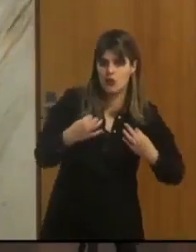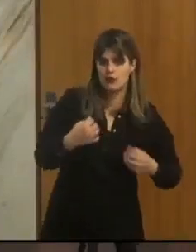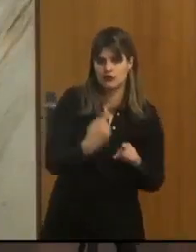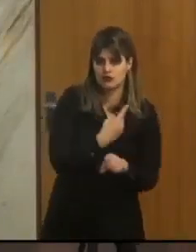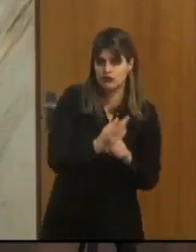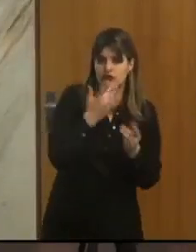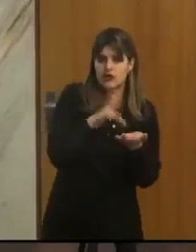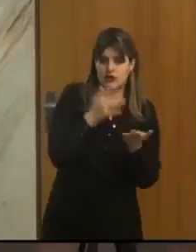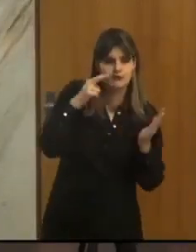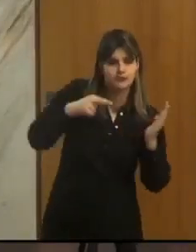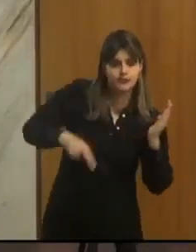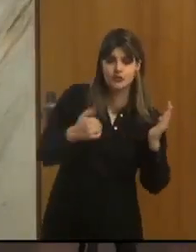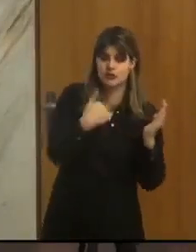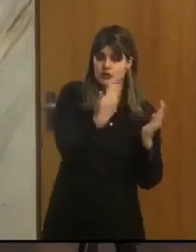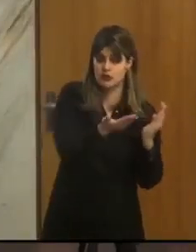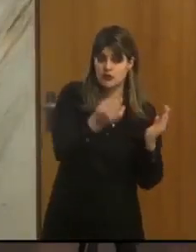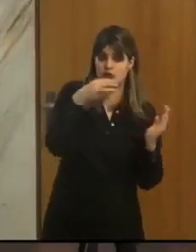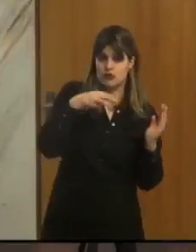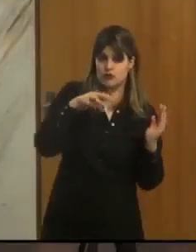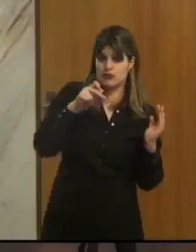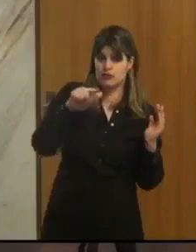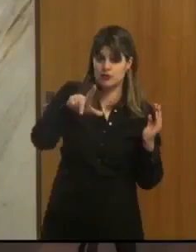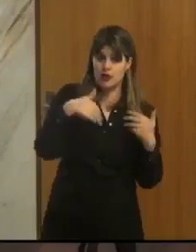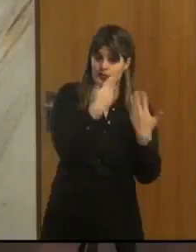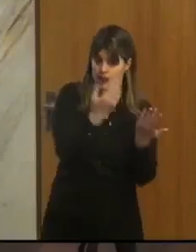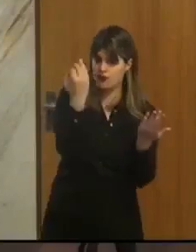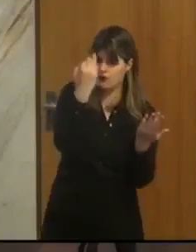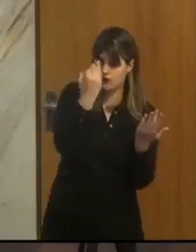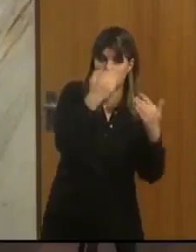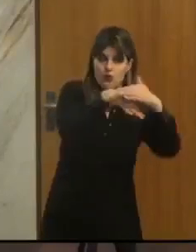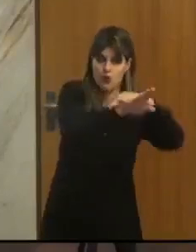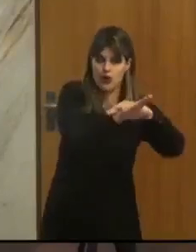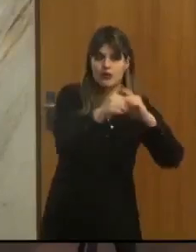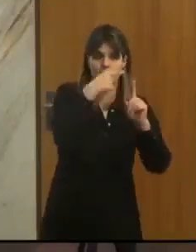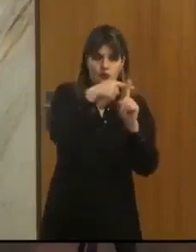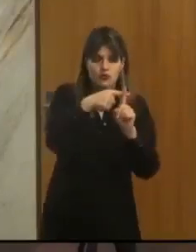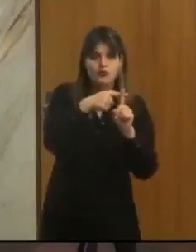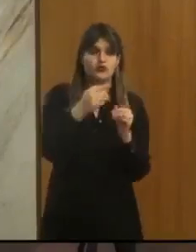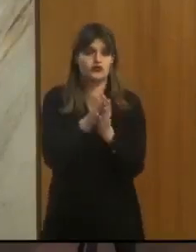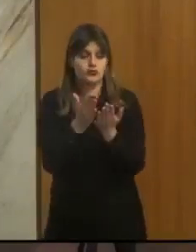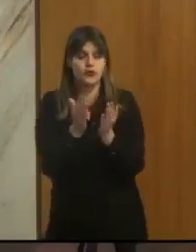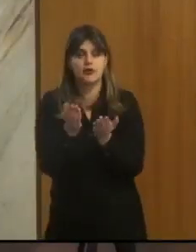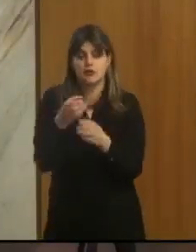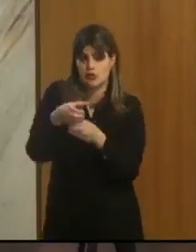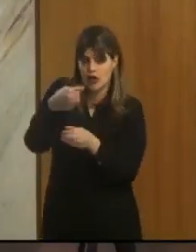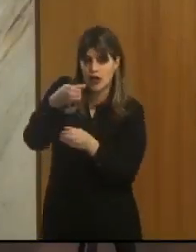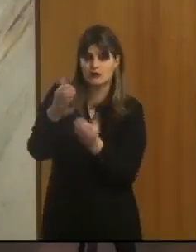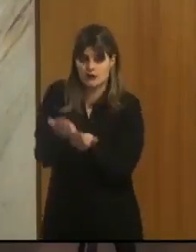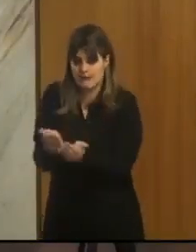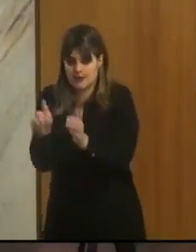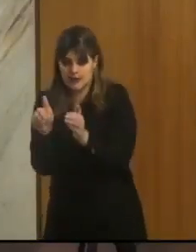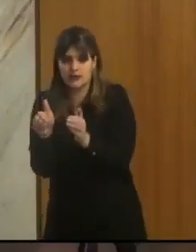litúrgicas oferecidas por Dom Manuel à Igreja de São Tiago em Sores, tais como uma cruz, uma custódia, uma cálice, com patena,